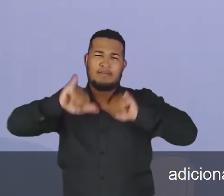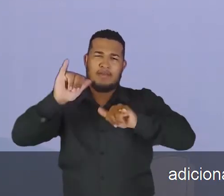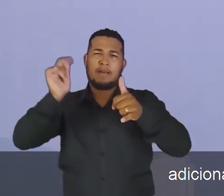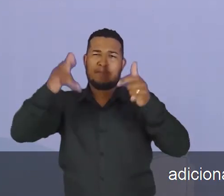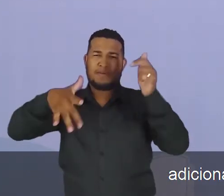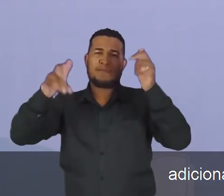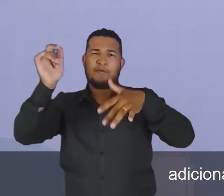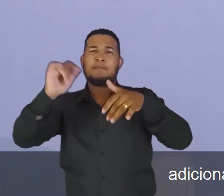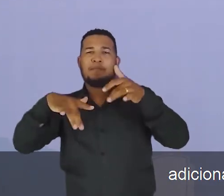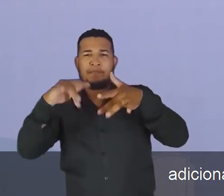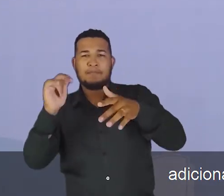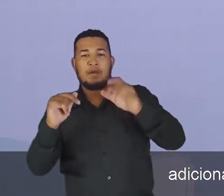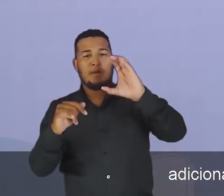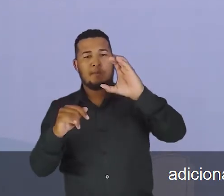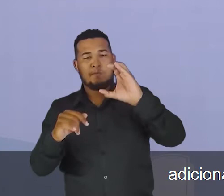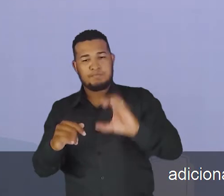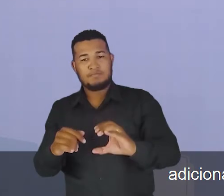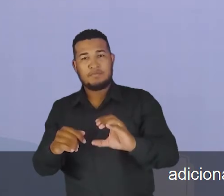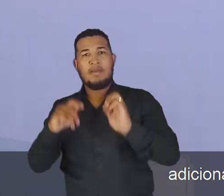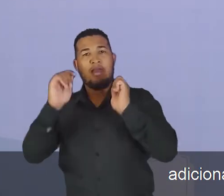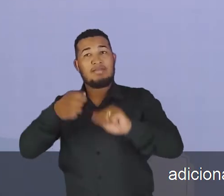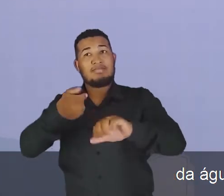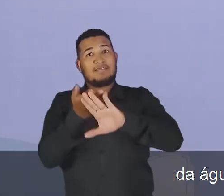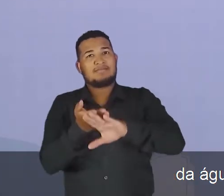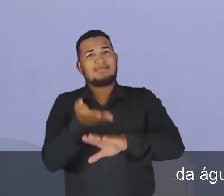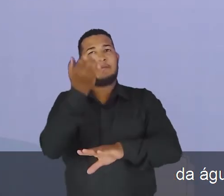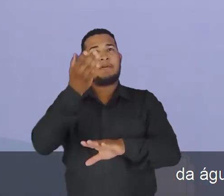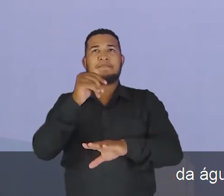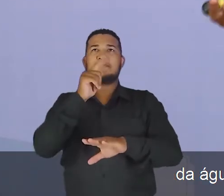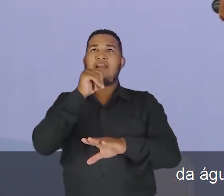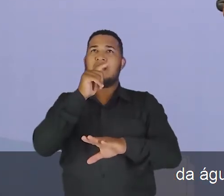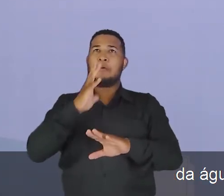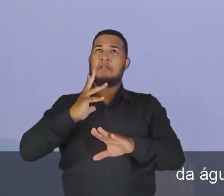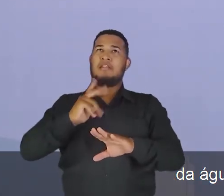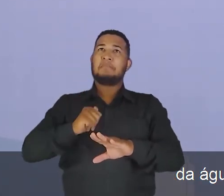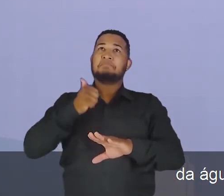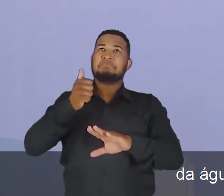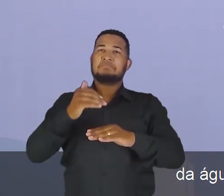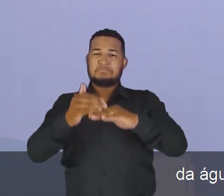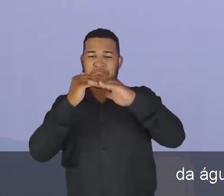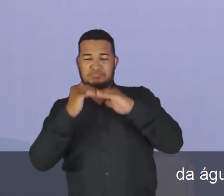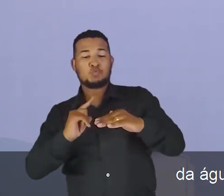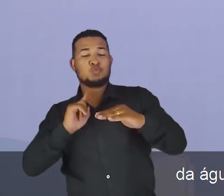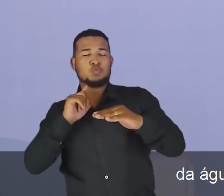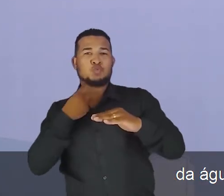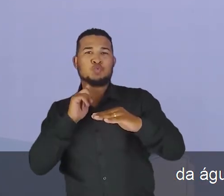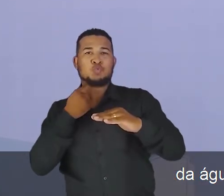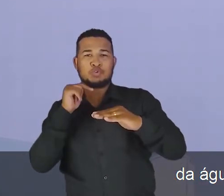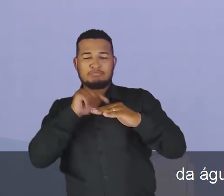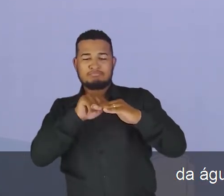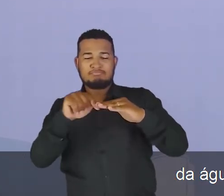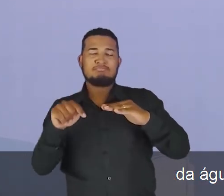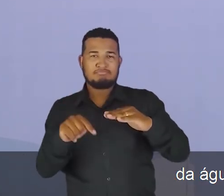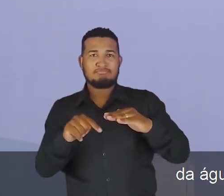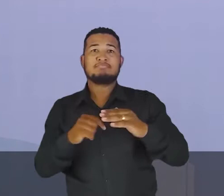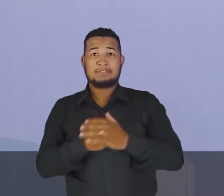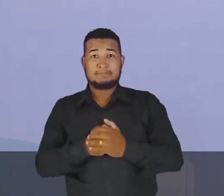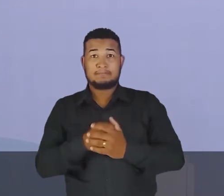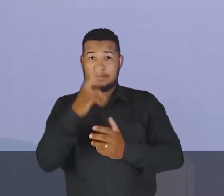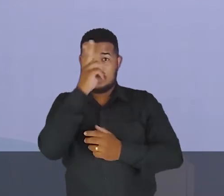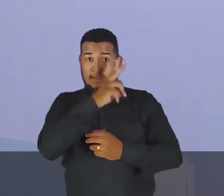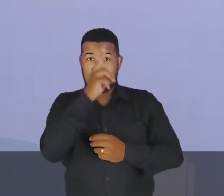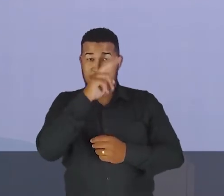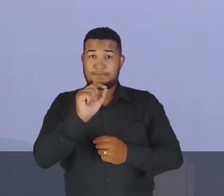água, elas podem ser facilmente separadas agora da água para que a gente possa filtrar essa água agora. Então,